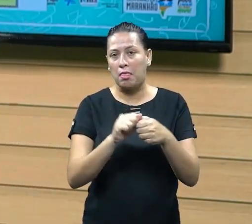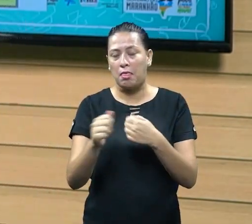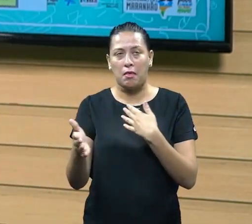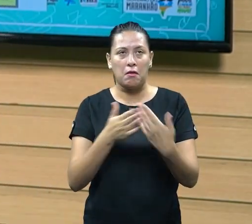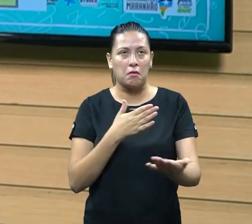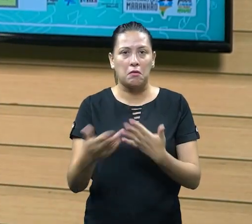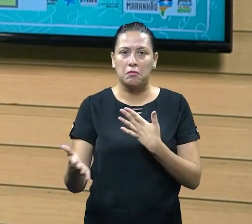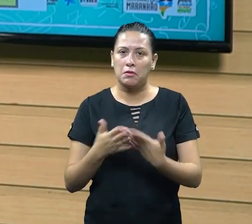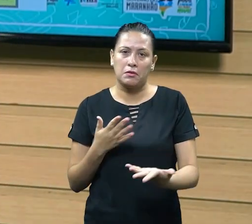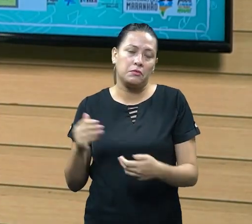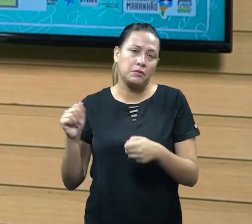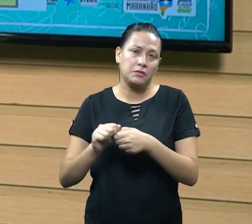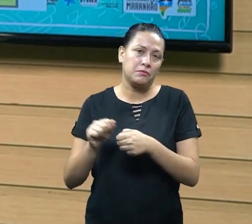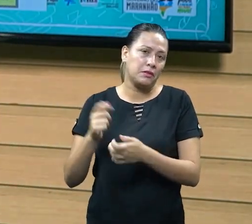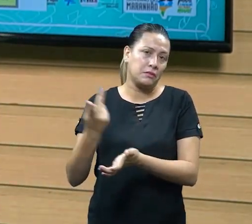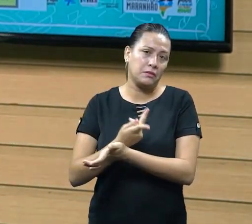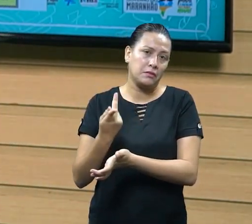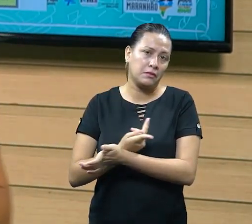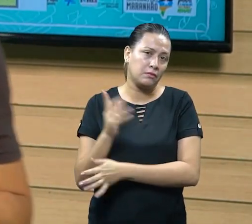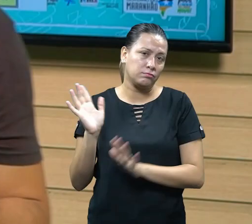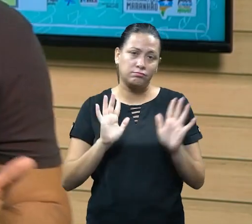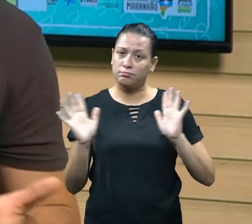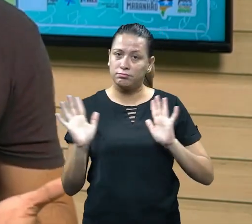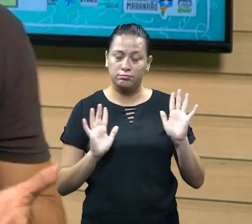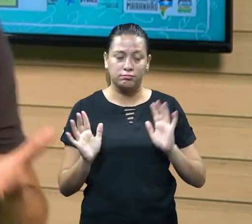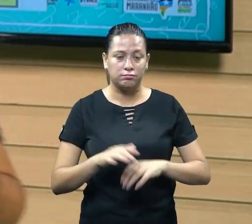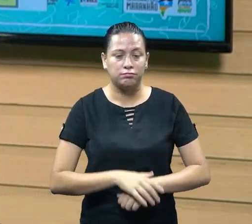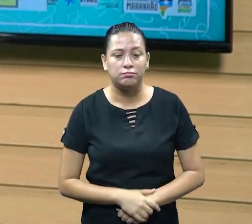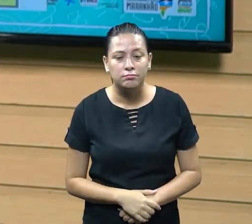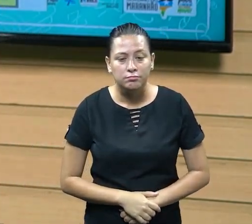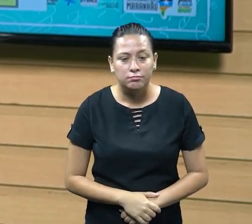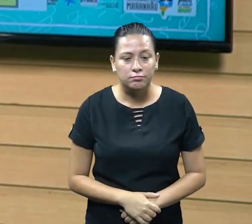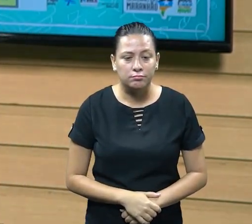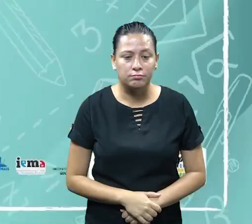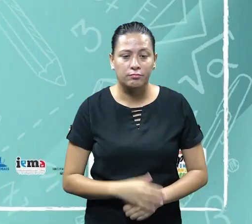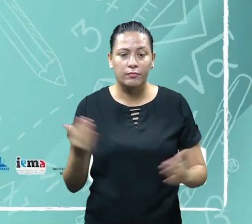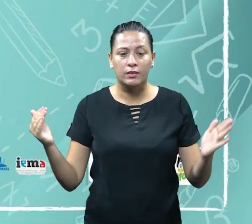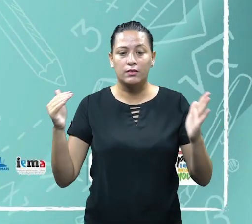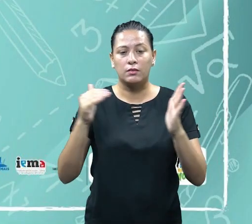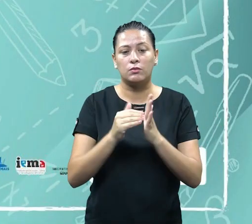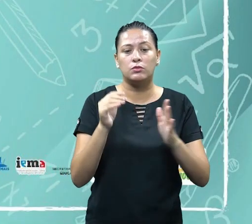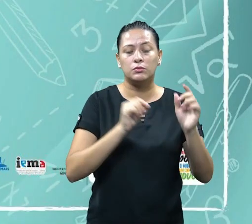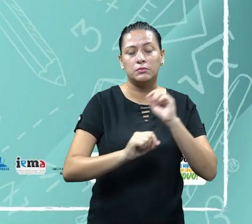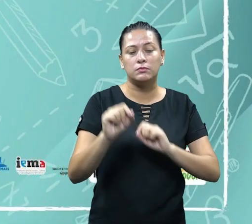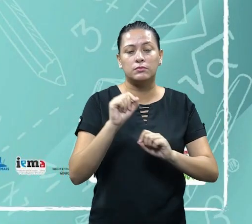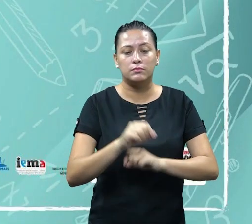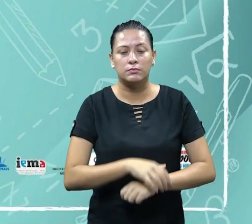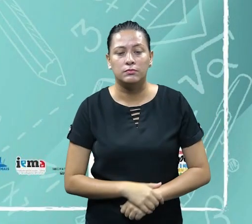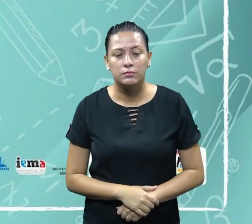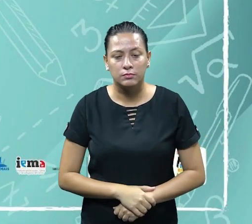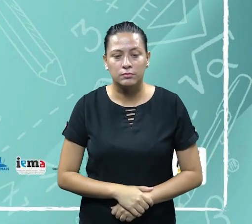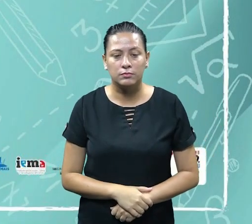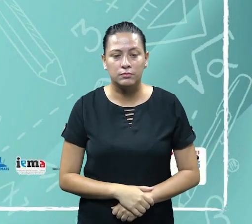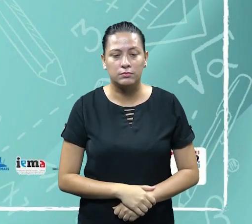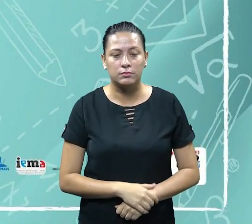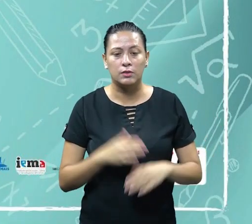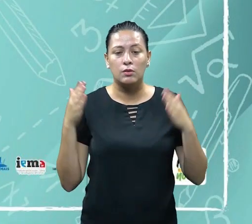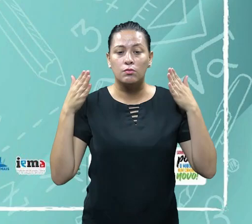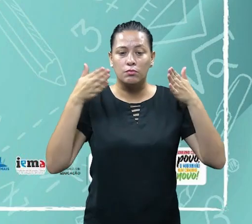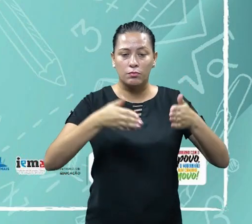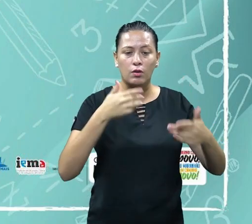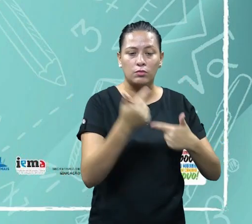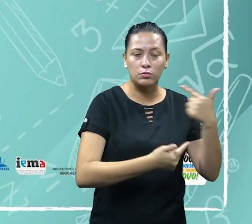fazer qualquer coisa por fazer e fazer errado, porque aí tu traz prejuízo para ti e para a empresa. E a última passagem aqui, né, da